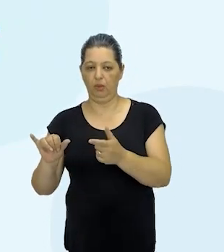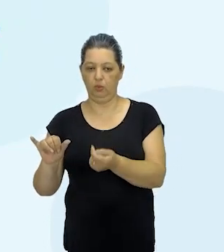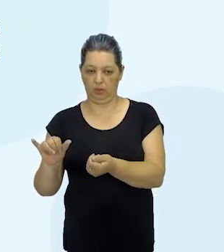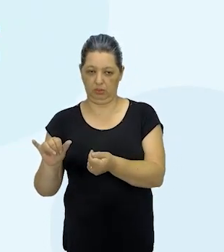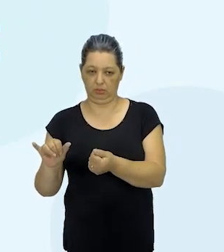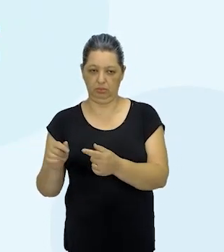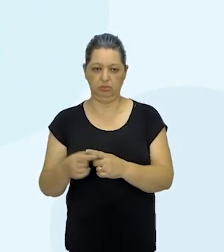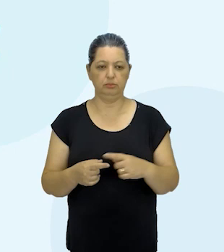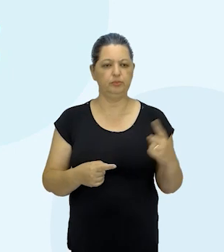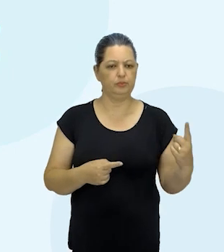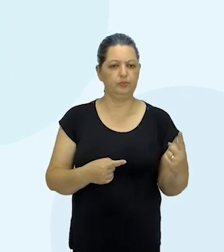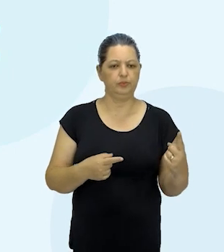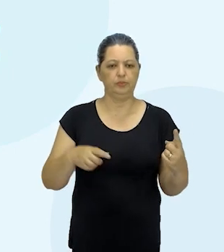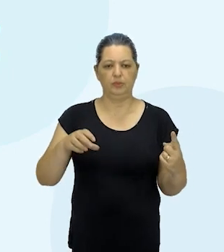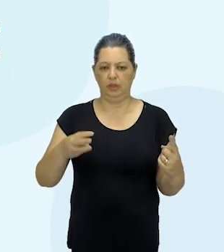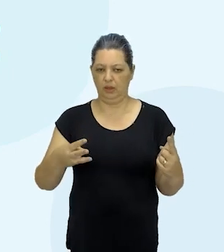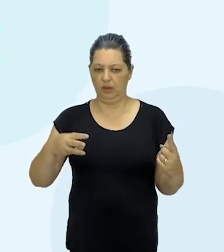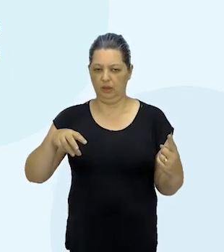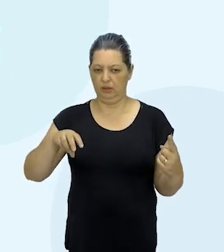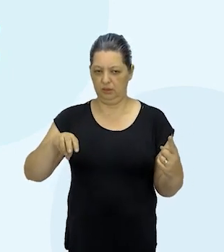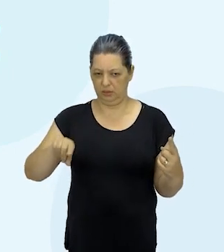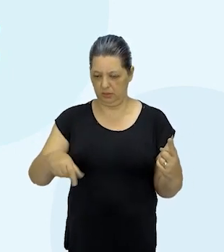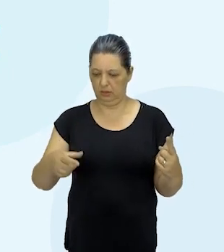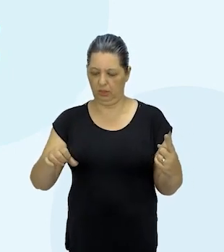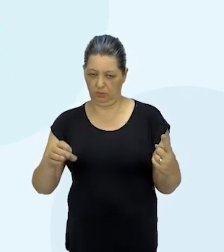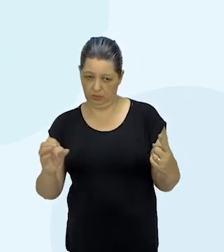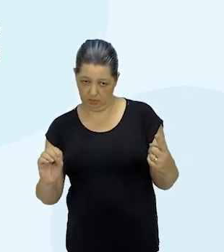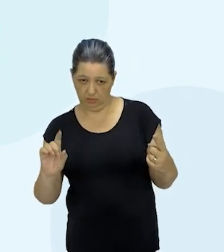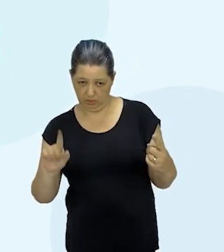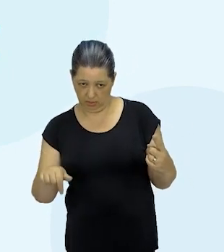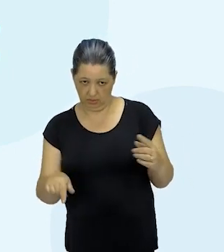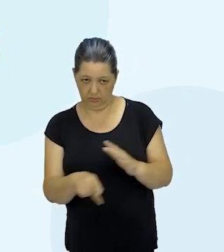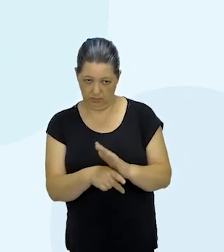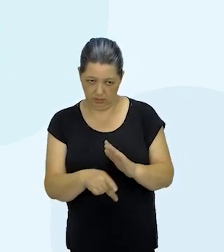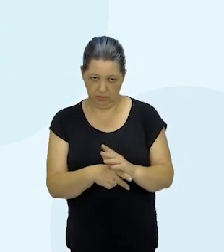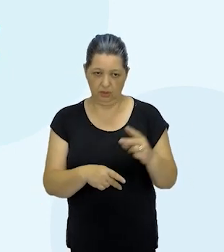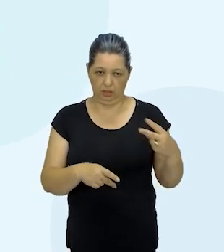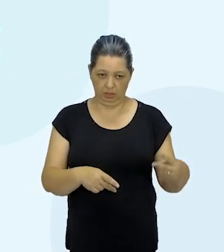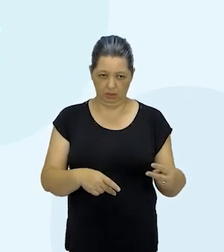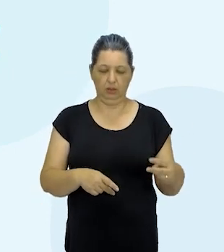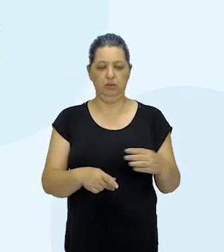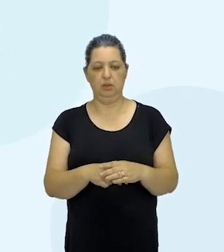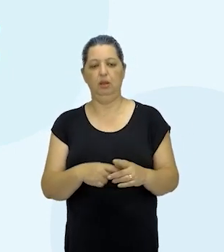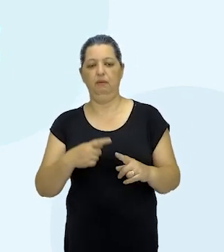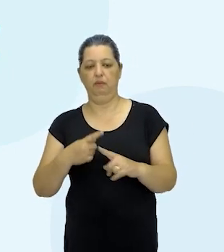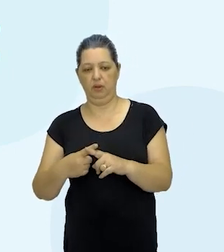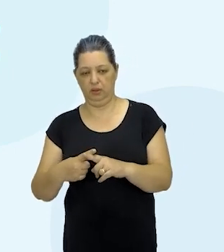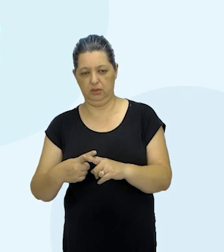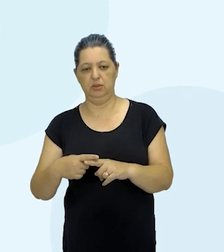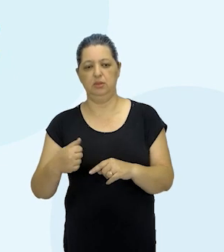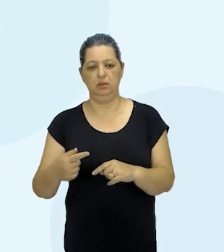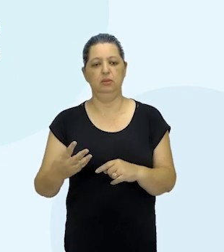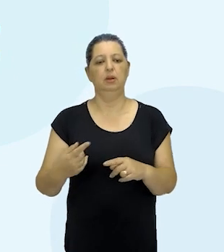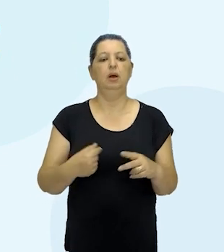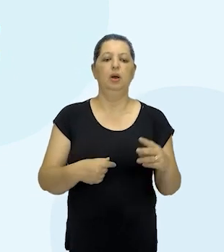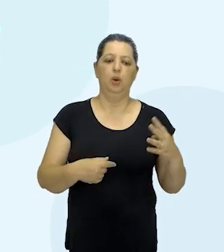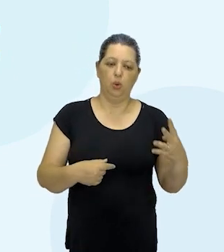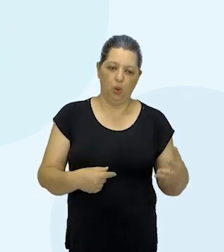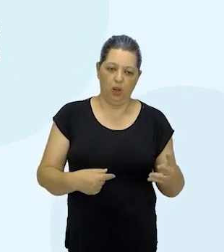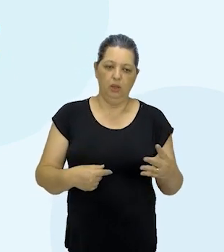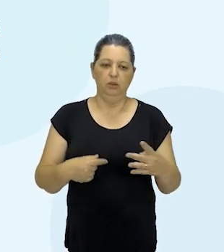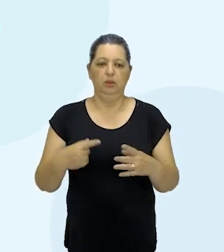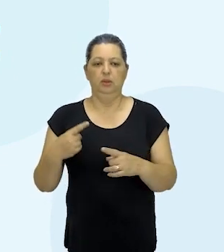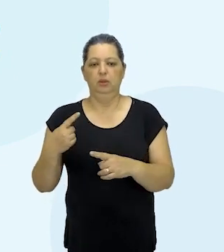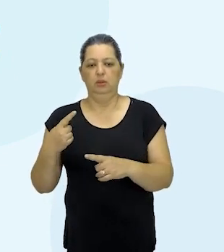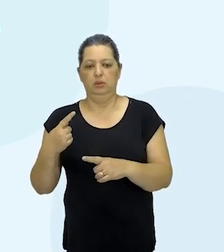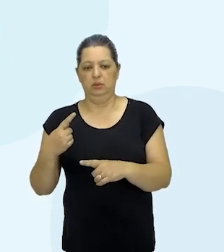custa R$ 3,98, 2 quilos vai ser 2 vezes R$ 3,98. 3 quilos, 3 vezes R$ 3,98. 4 quilos, 4